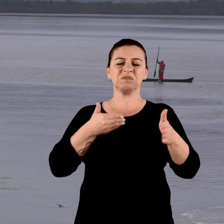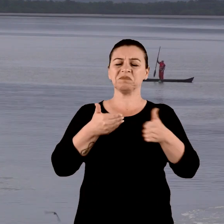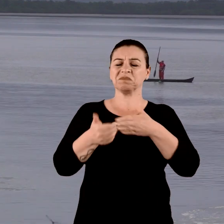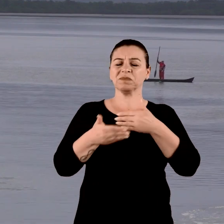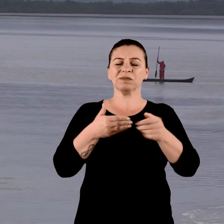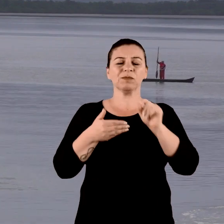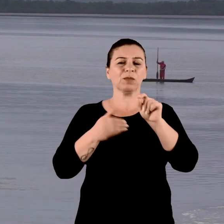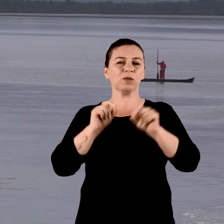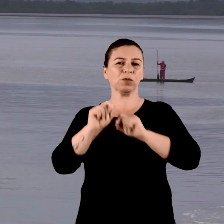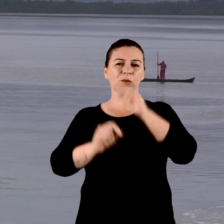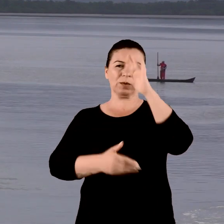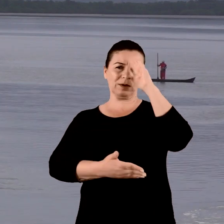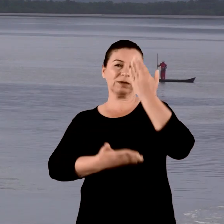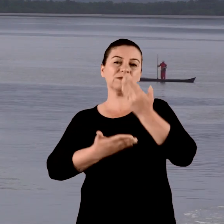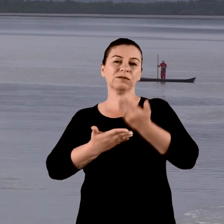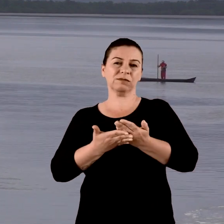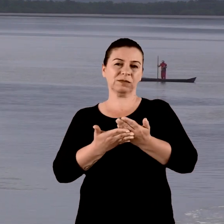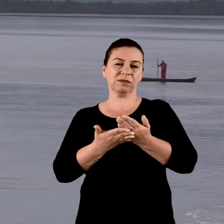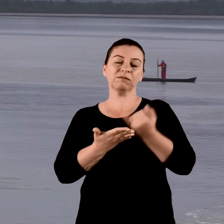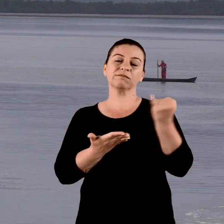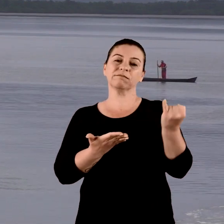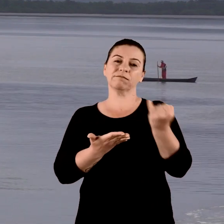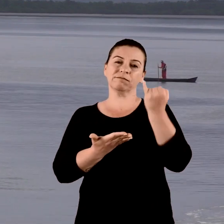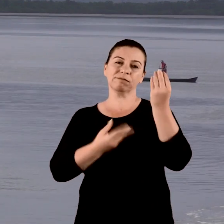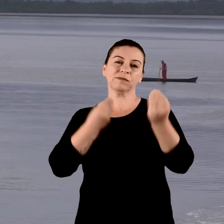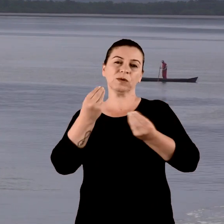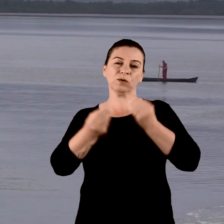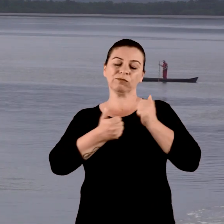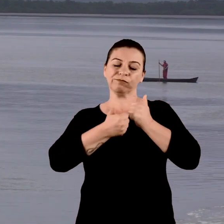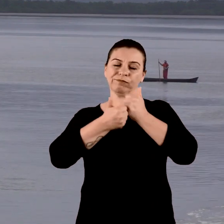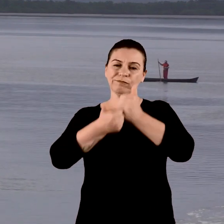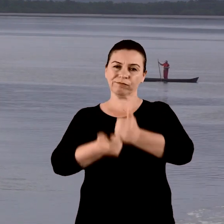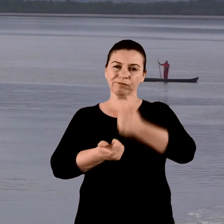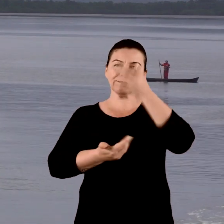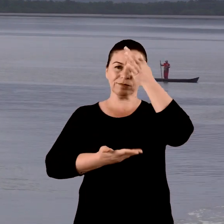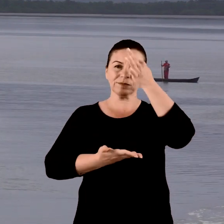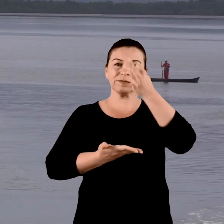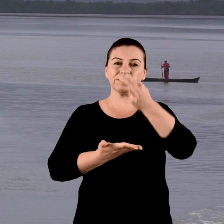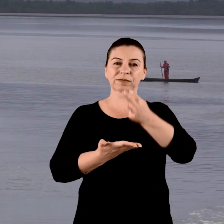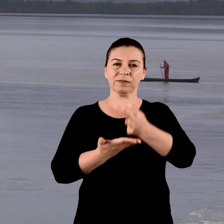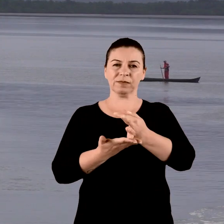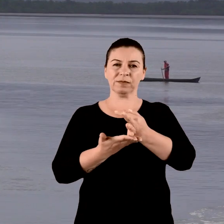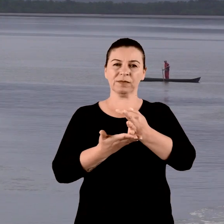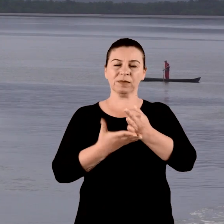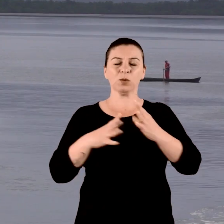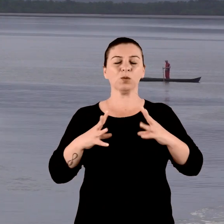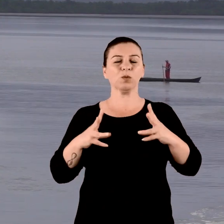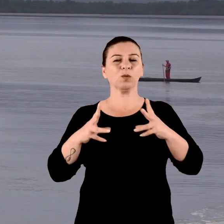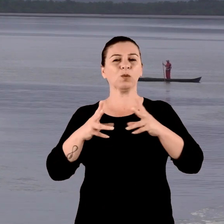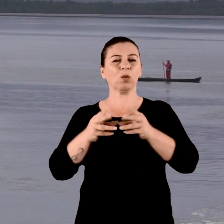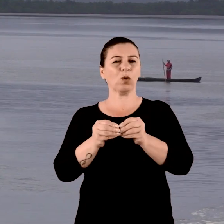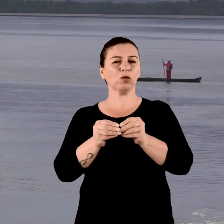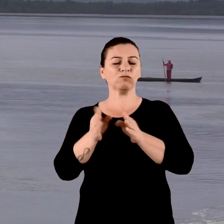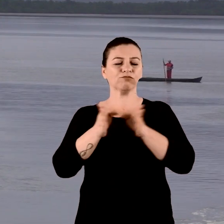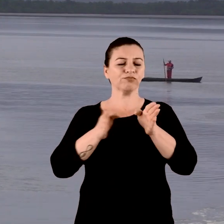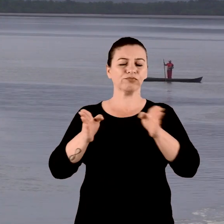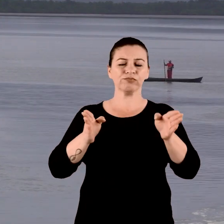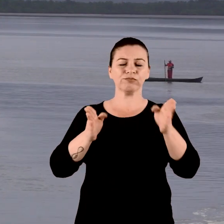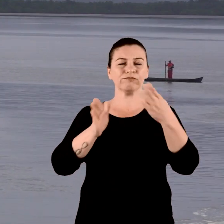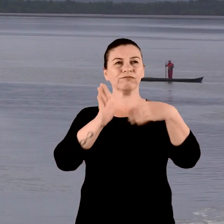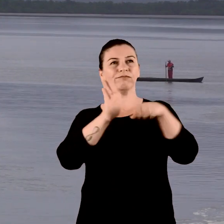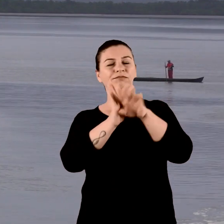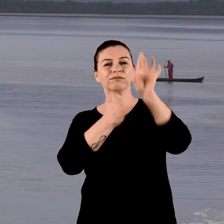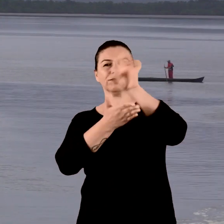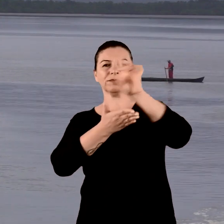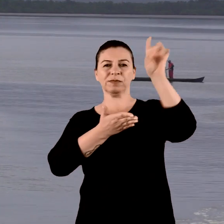move. Não importa no que você acredita, importa no como você conduz sua fé. Todos os caminhos